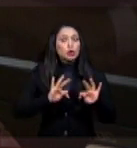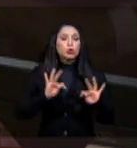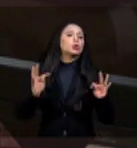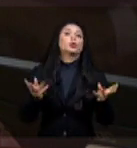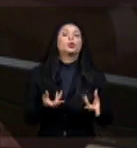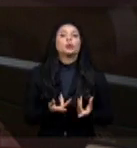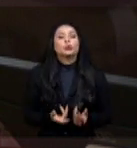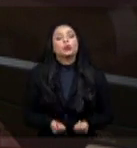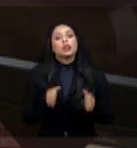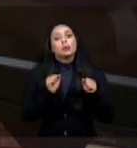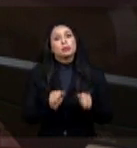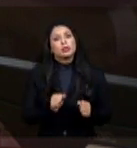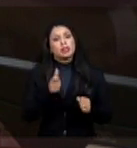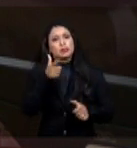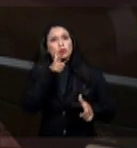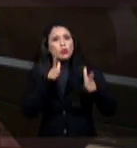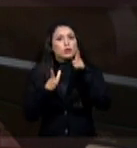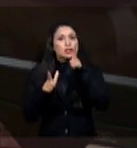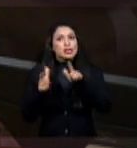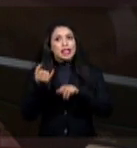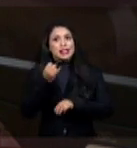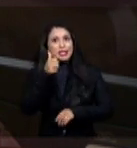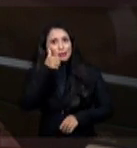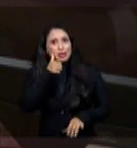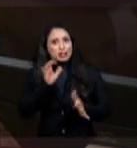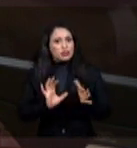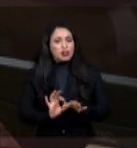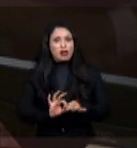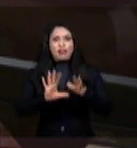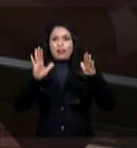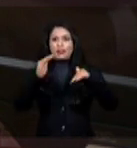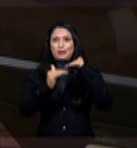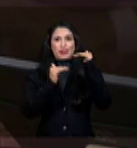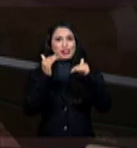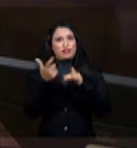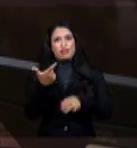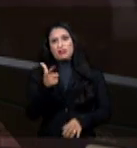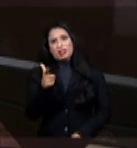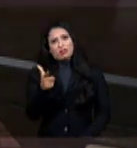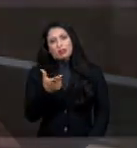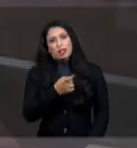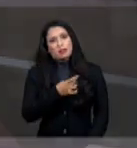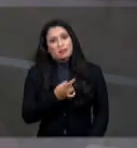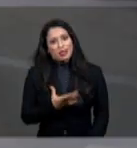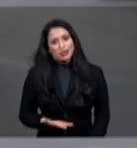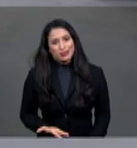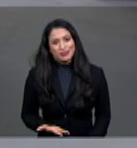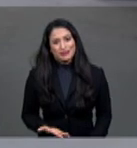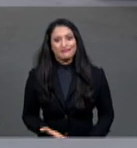se as mulheres fossem livres para se desenvolver sem medo. Obrigada.